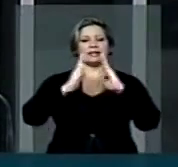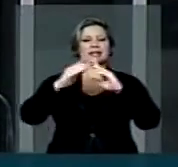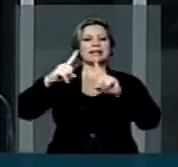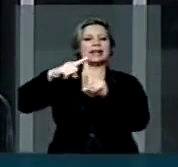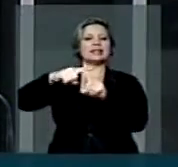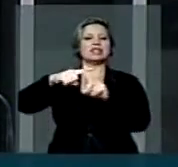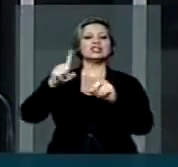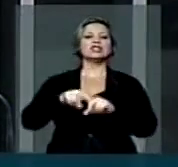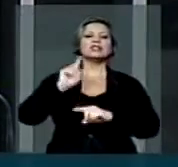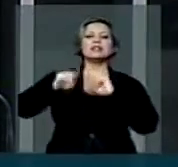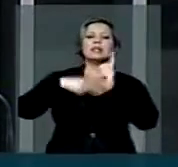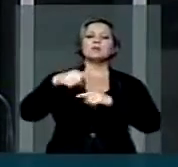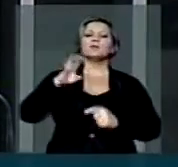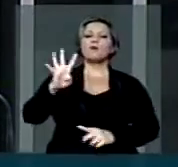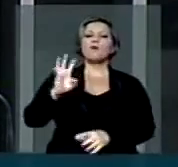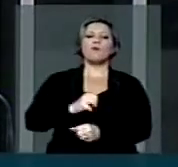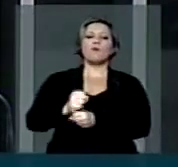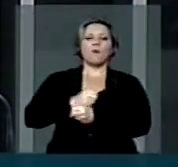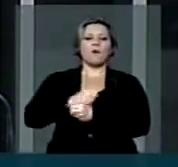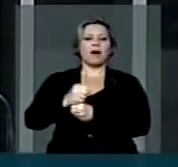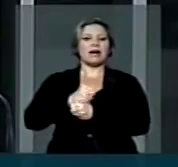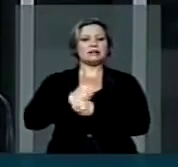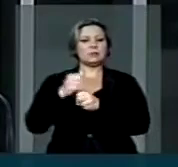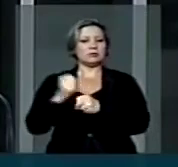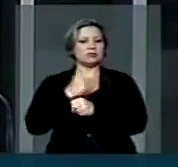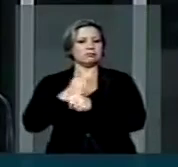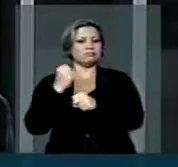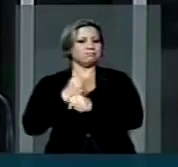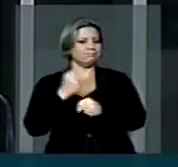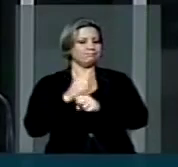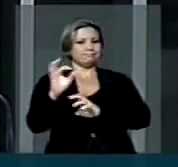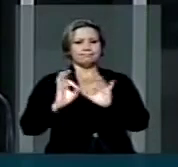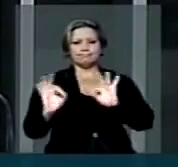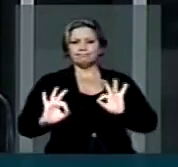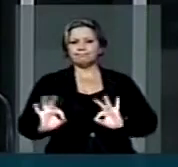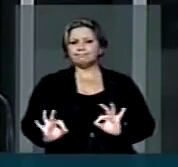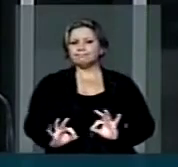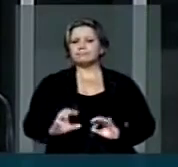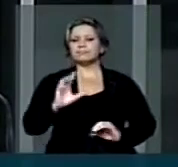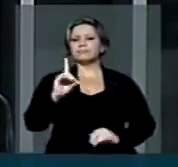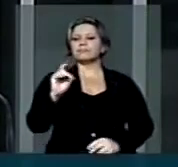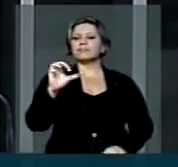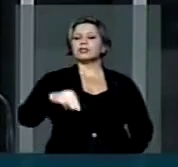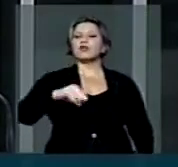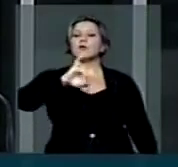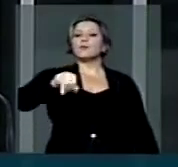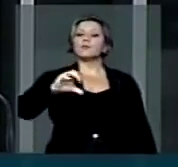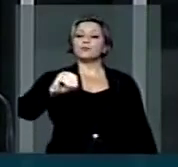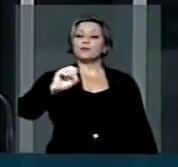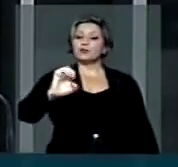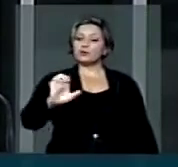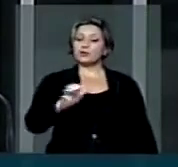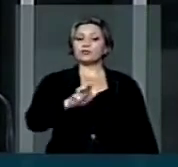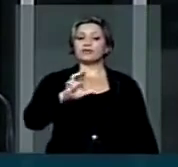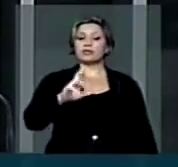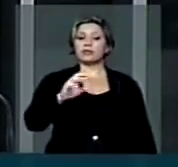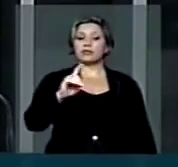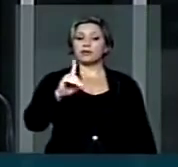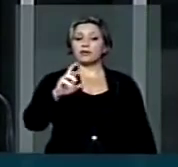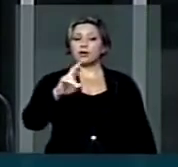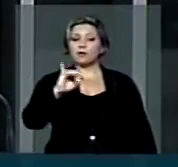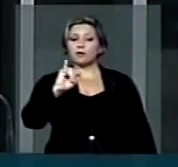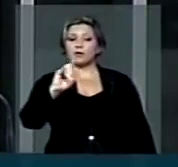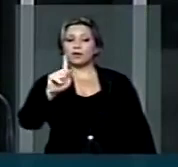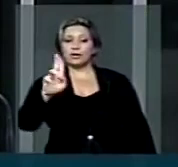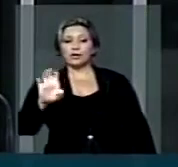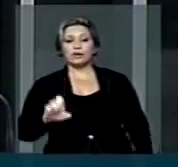de 4 anos de reforma, a Catedral de Dom José Rodrigues. E o nosso outro pronunciamento, senhor